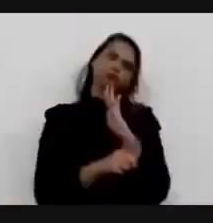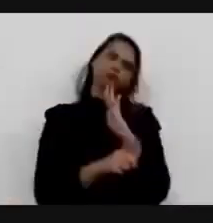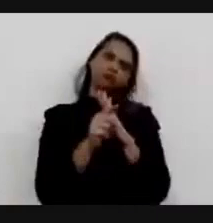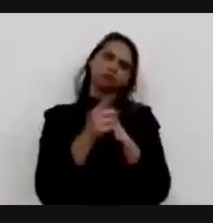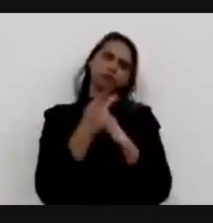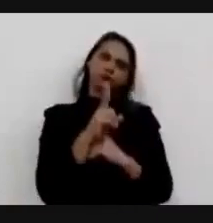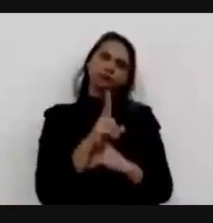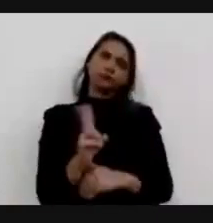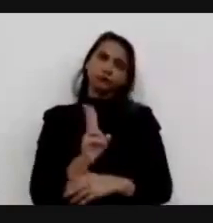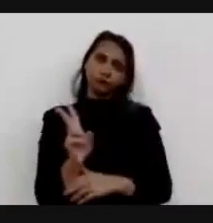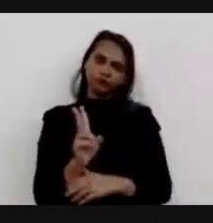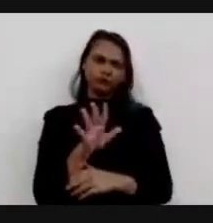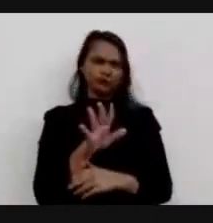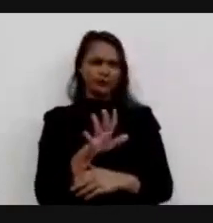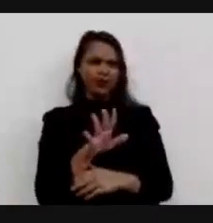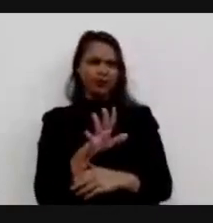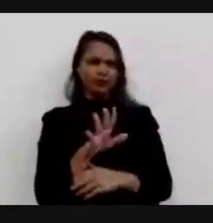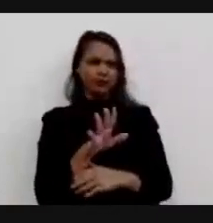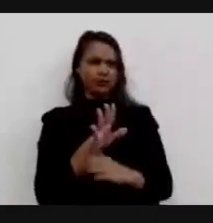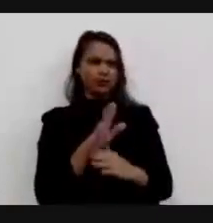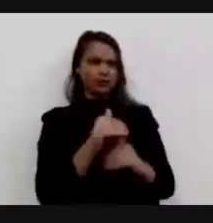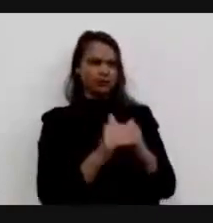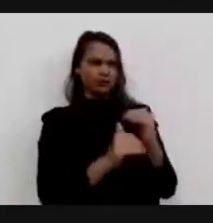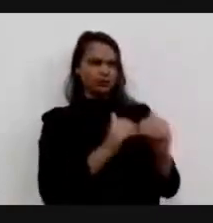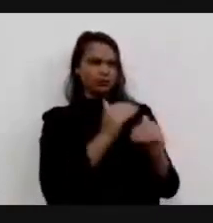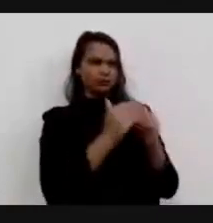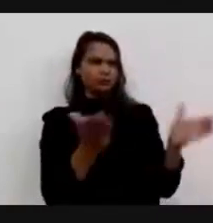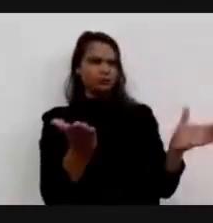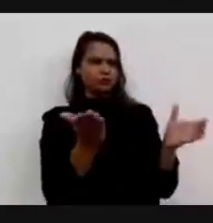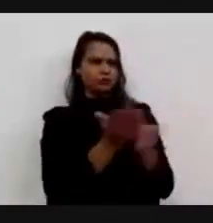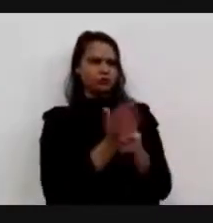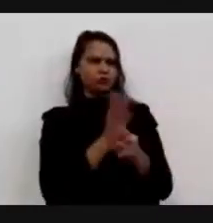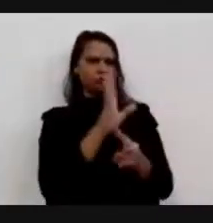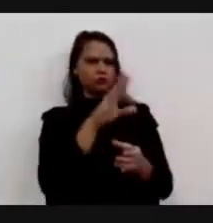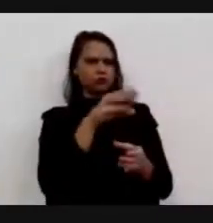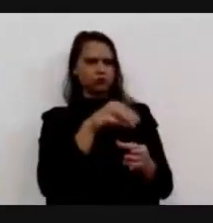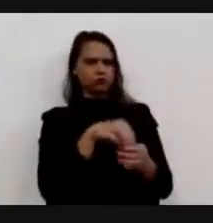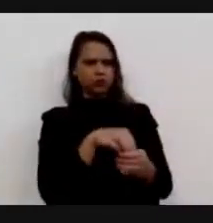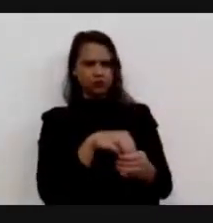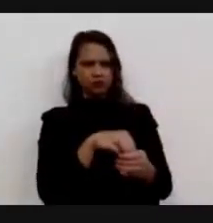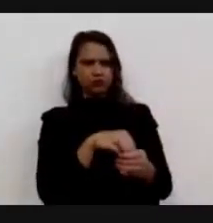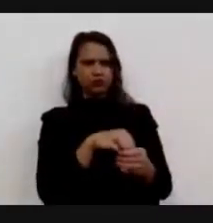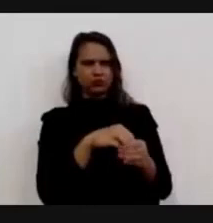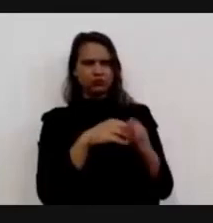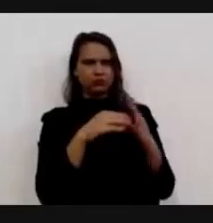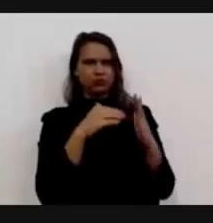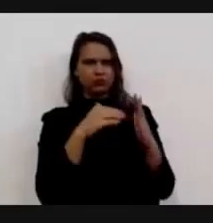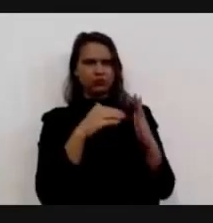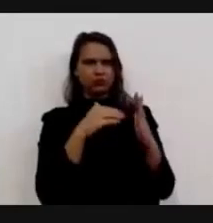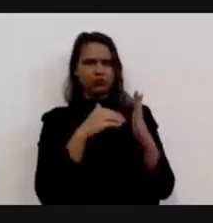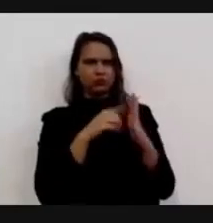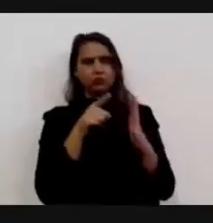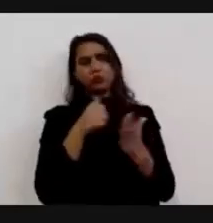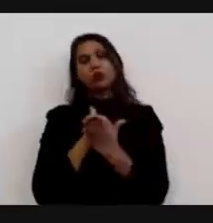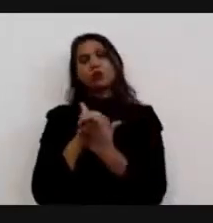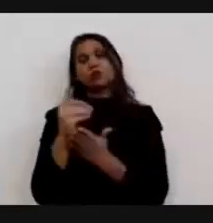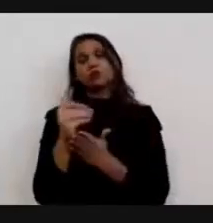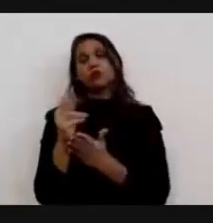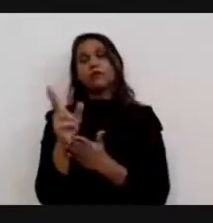vereador e desenvolve o projeto na própria Câmara de Sorocaba. A pergunta: você iniciou já